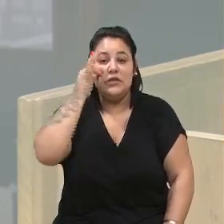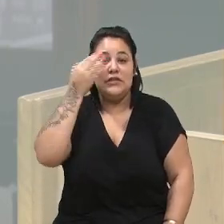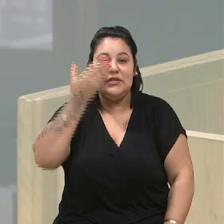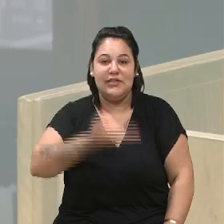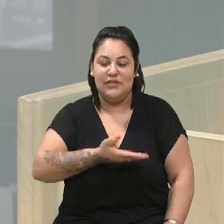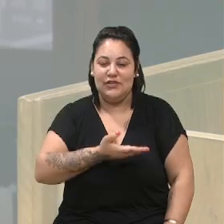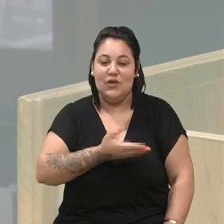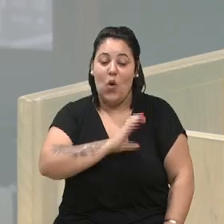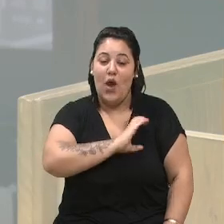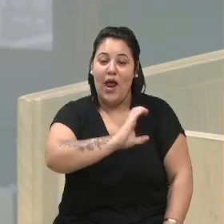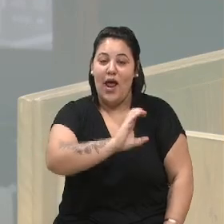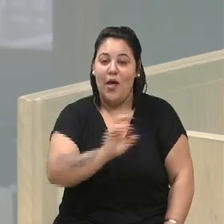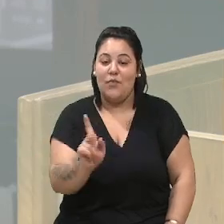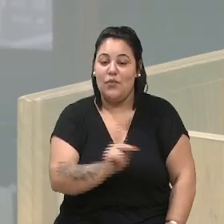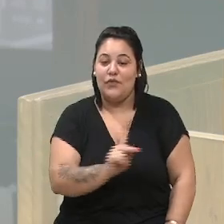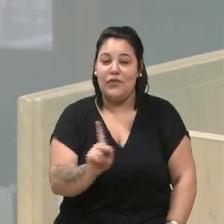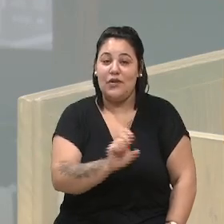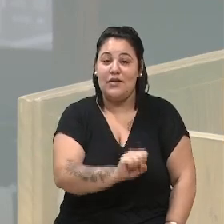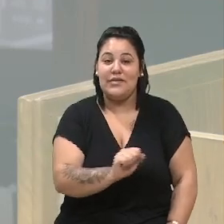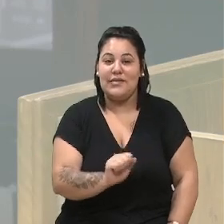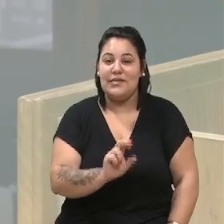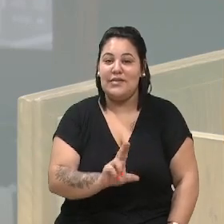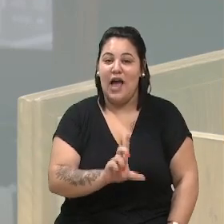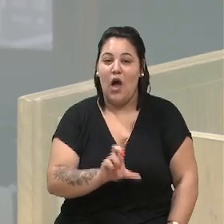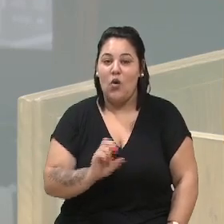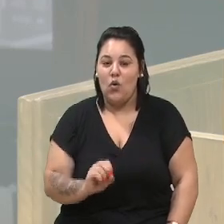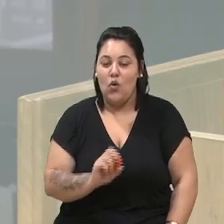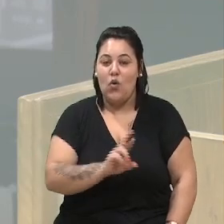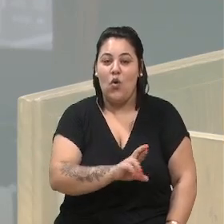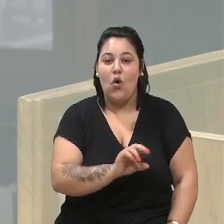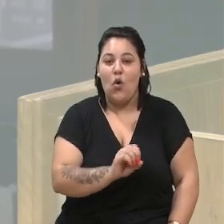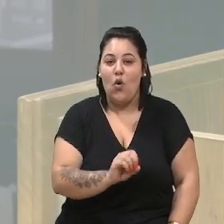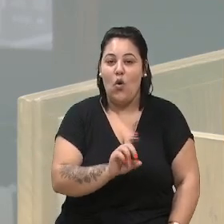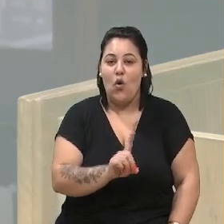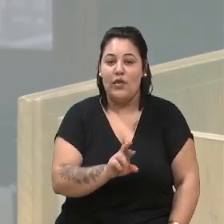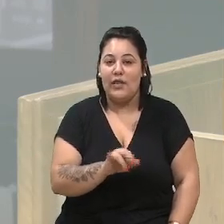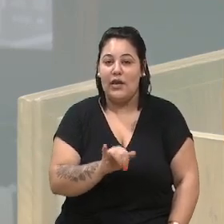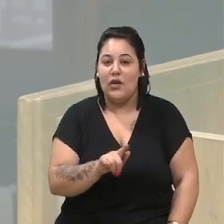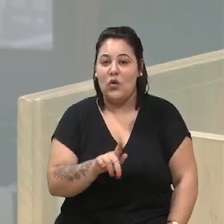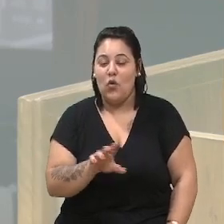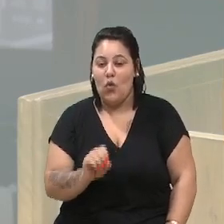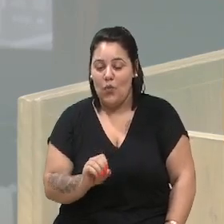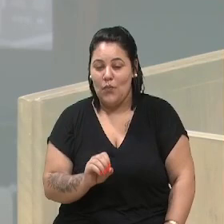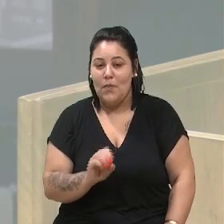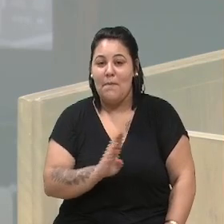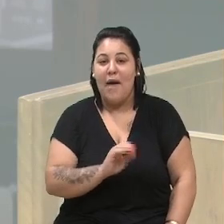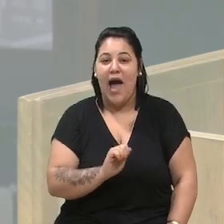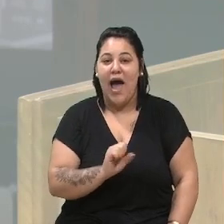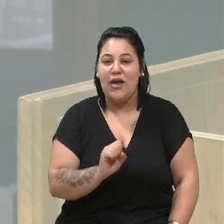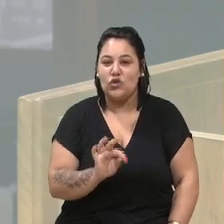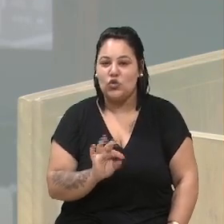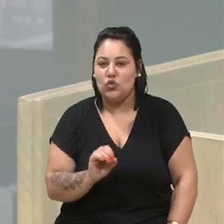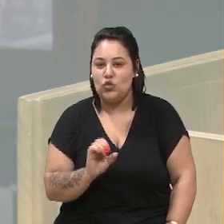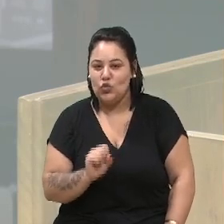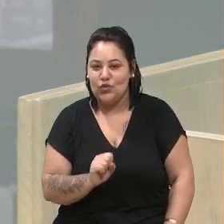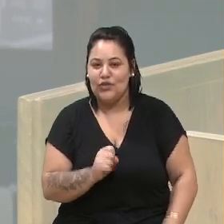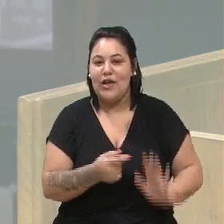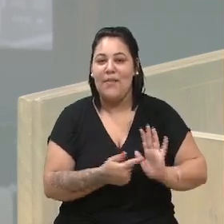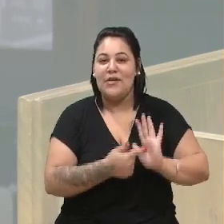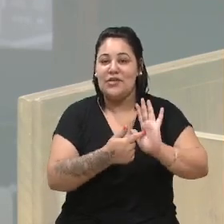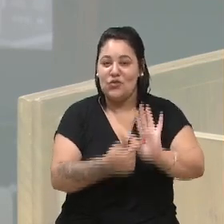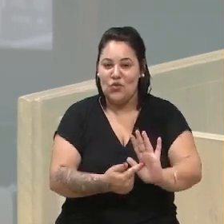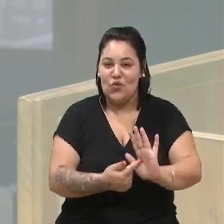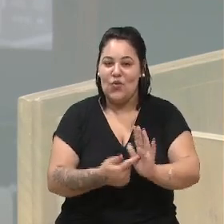coordenado pelo professor Saulo Rodrigo Bastos Velascos, que apresentou a